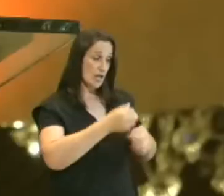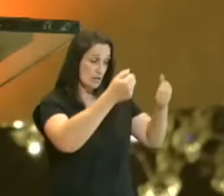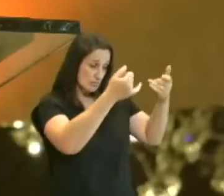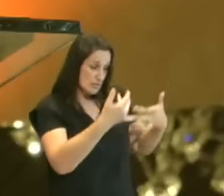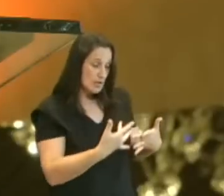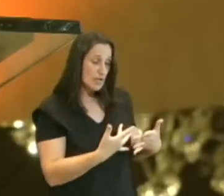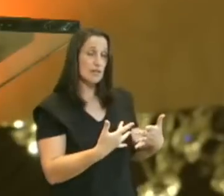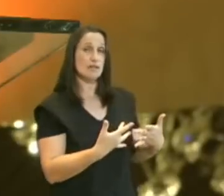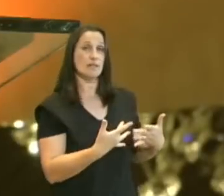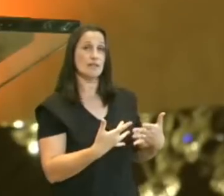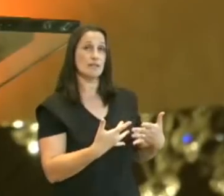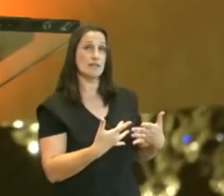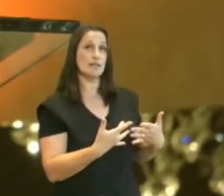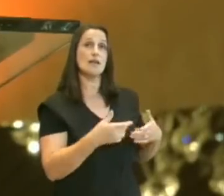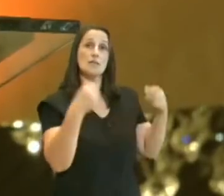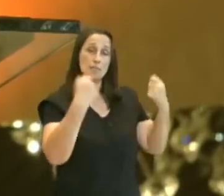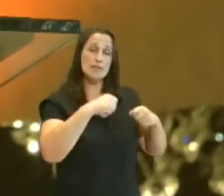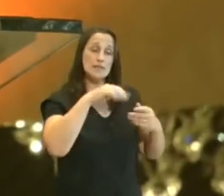expliquei.